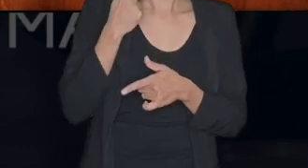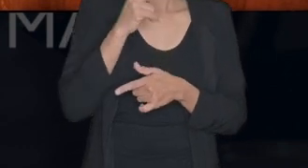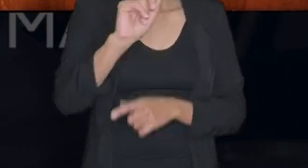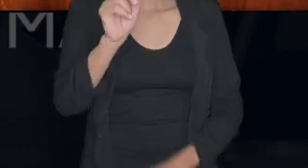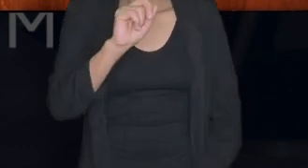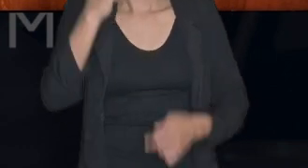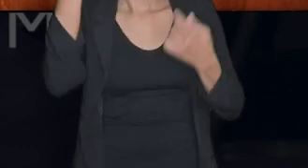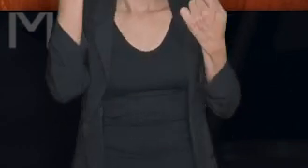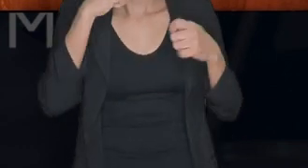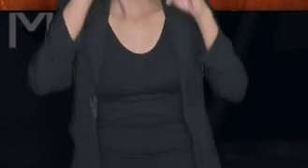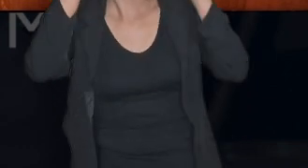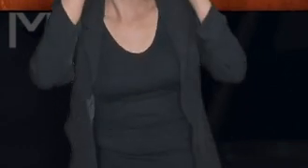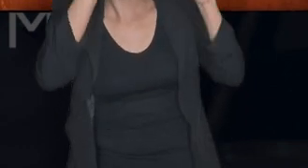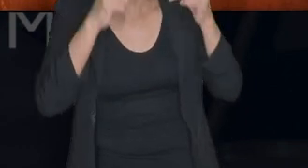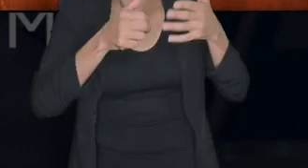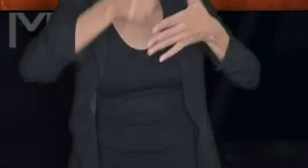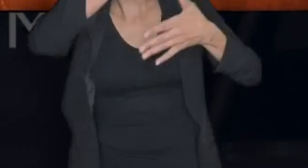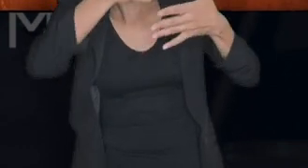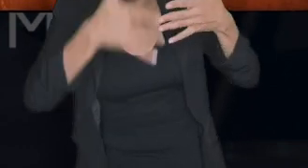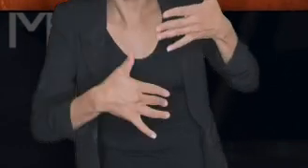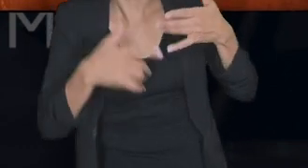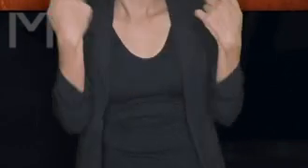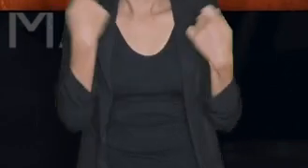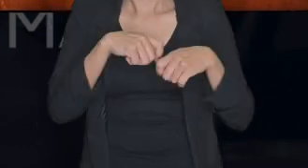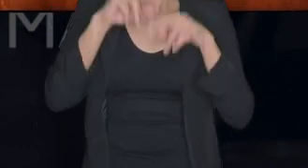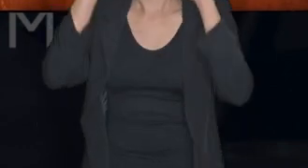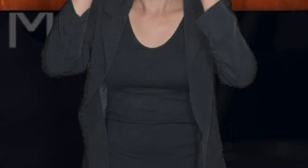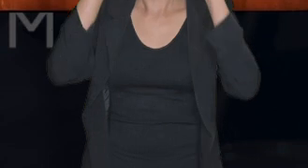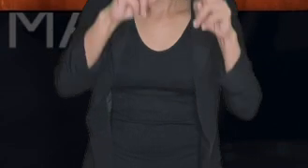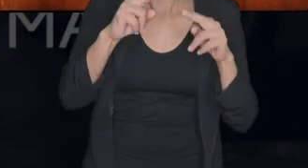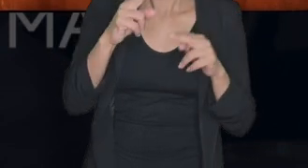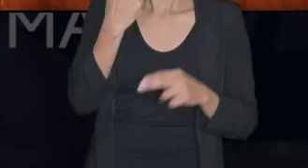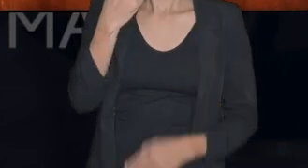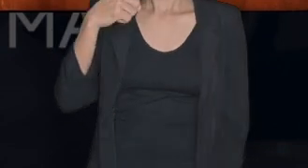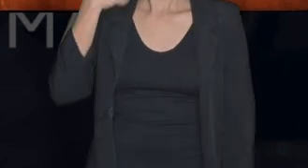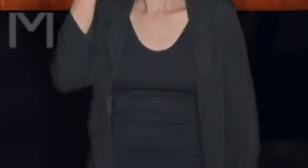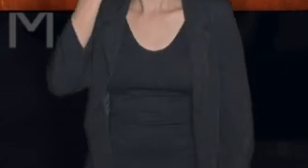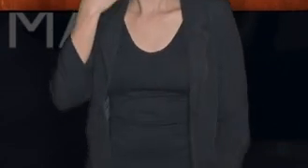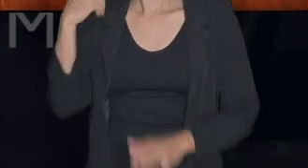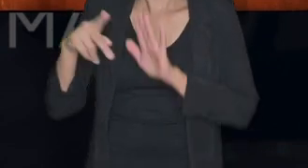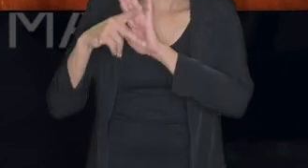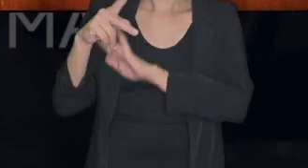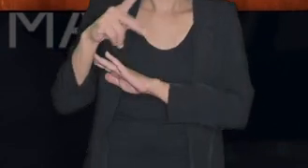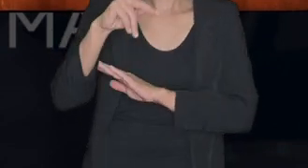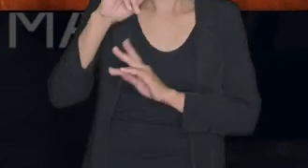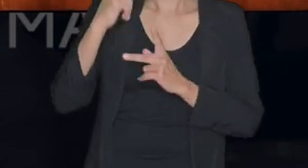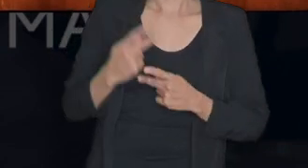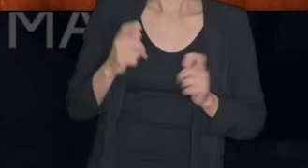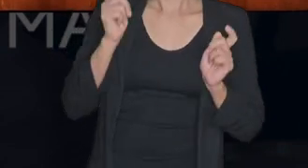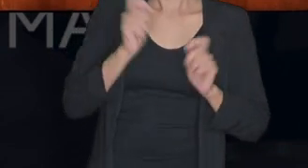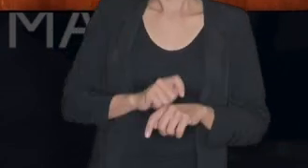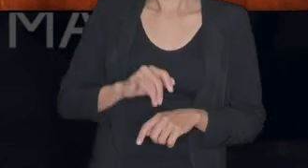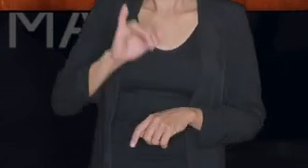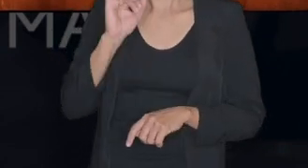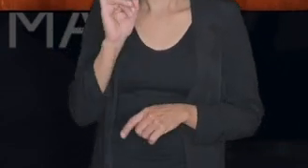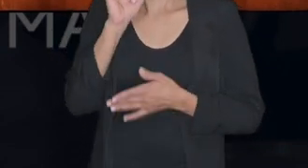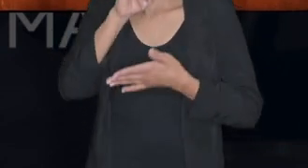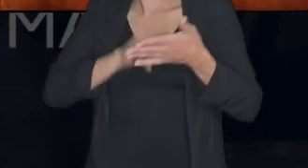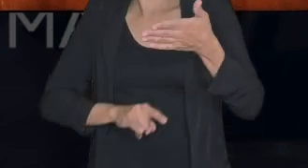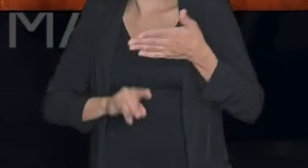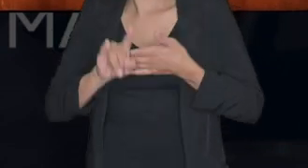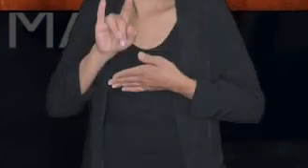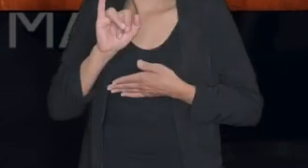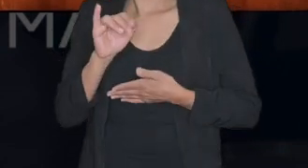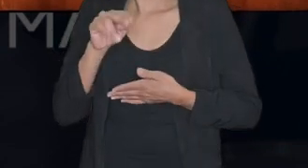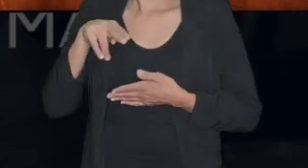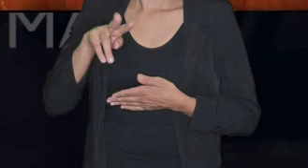nenhuma. Então, o advogado dos herdeiros, ele pode ser inventariante? Poxa, tem algumas responsabilidades